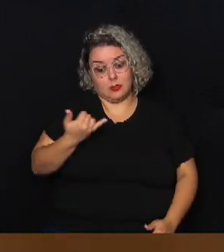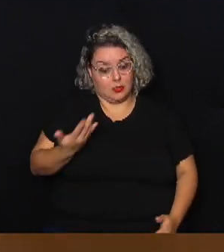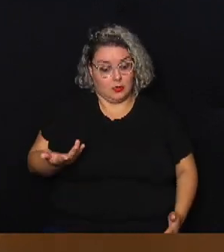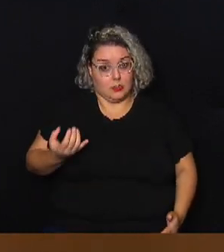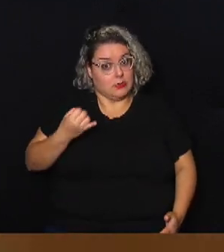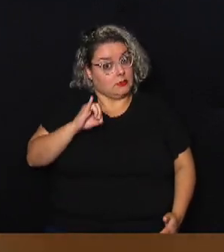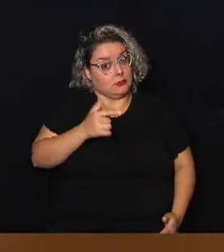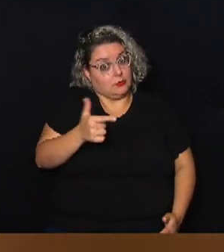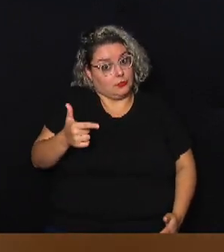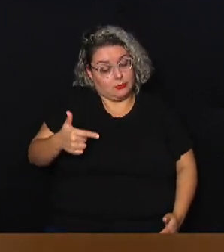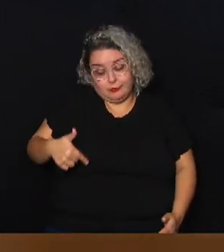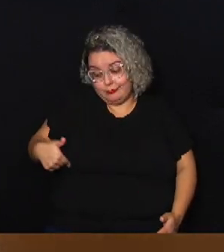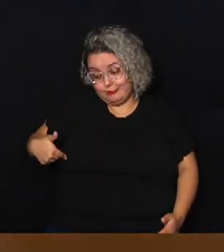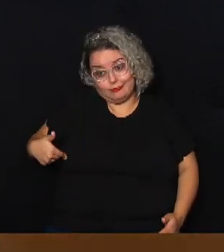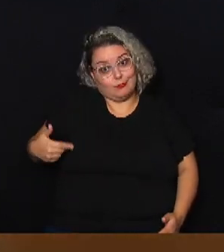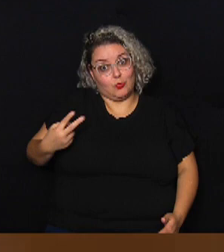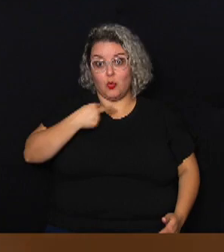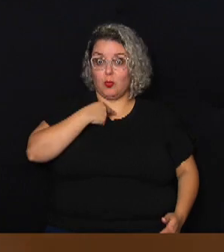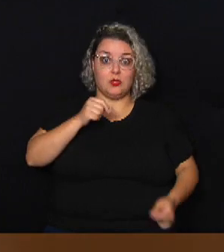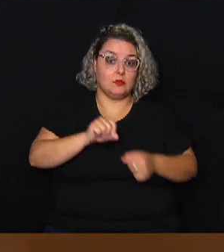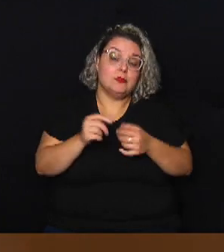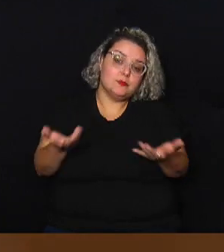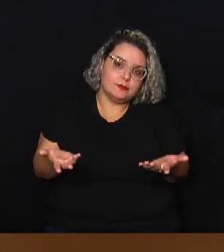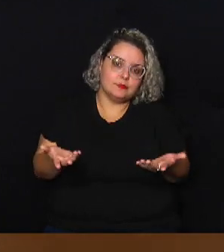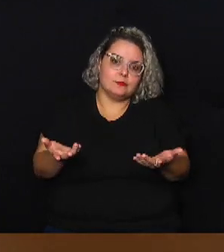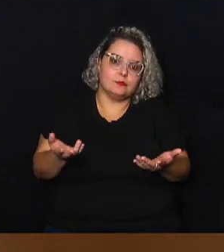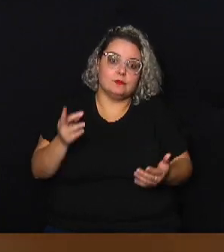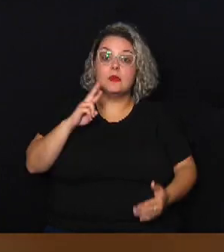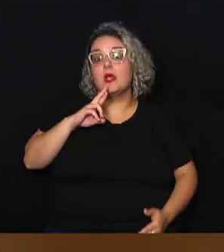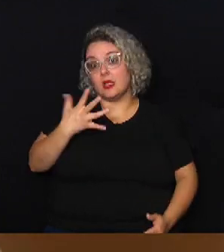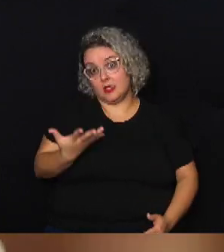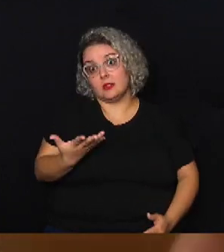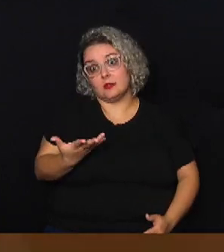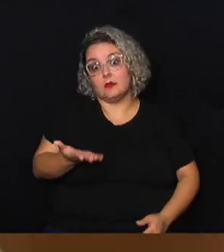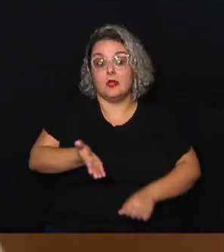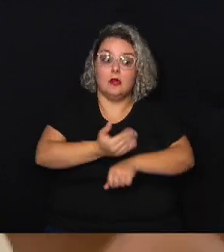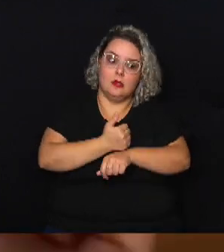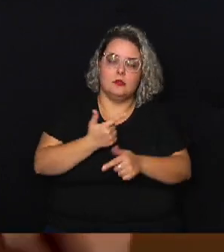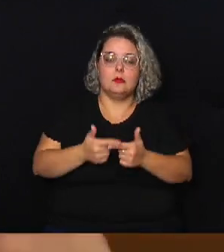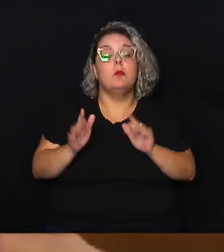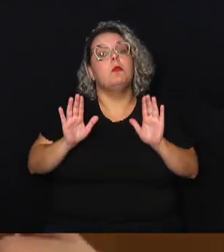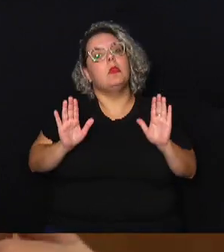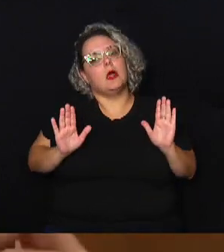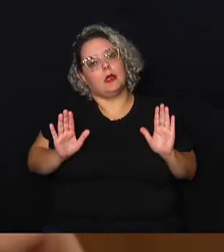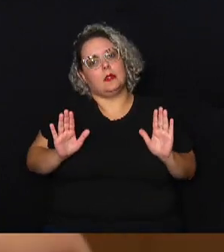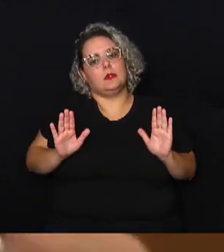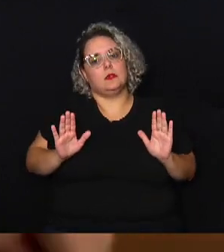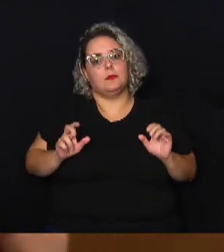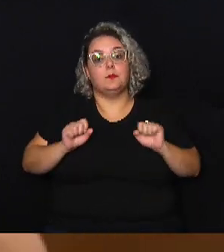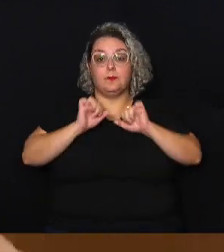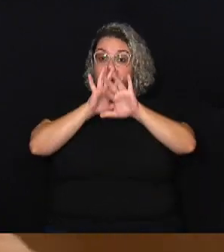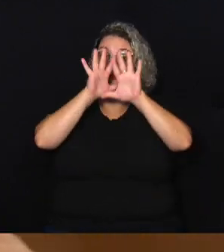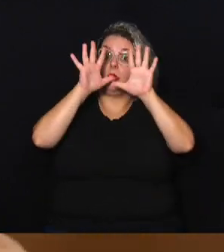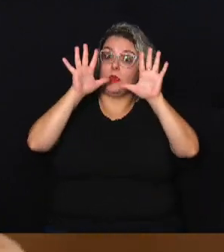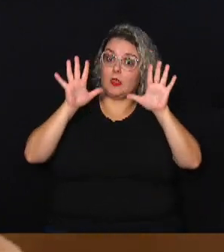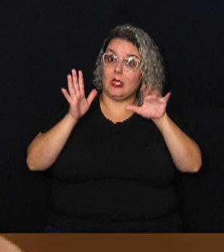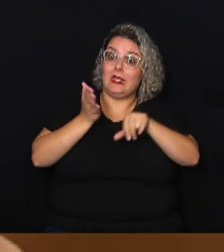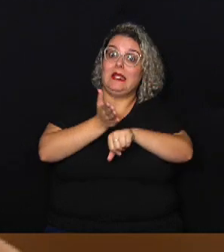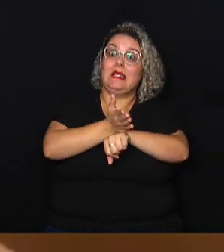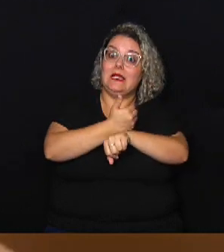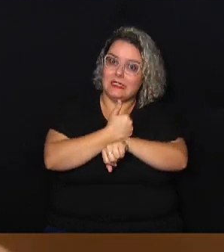fazer. Aí resolvemos antes de ter o problema. Mas o esclarecimento antes